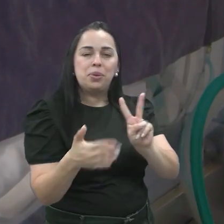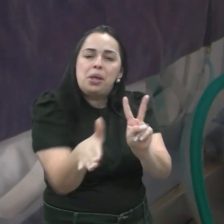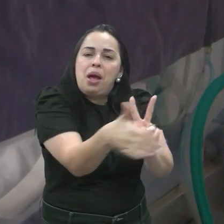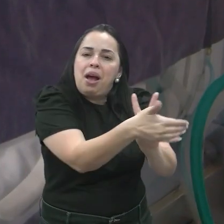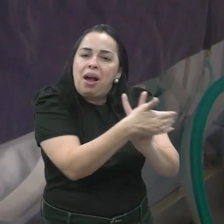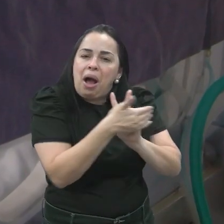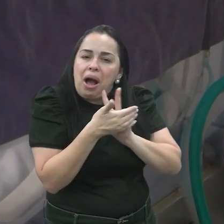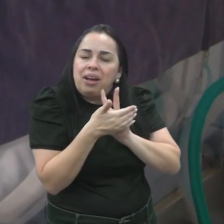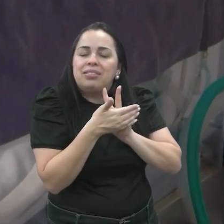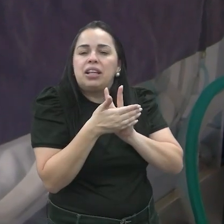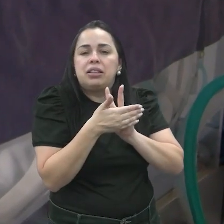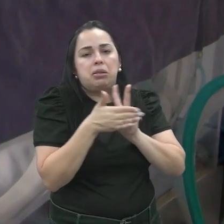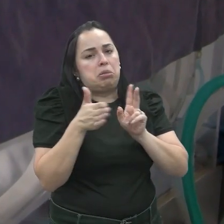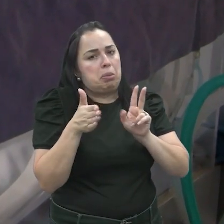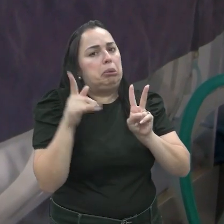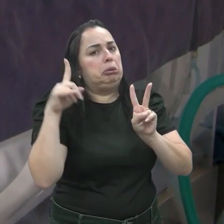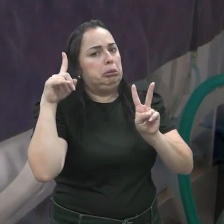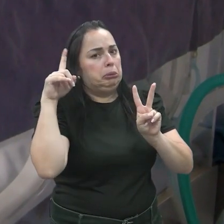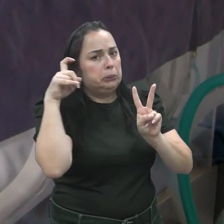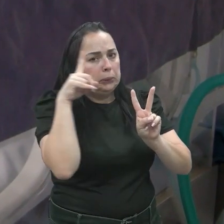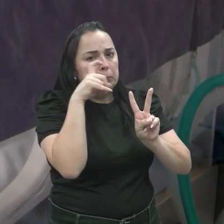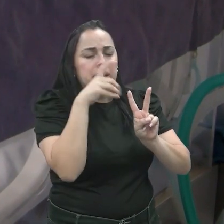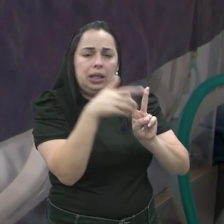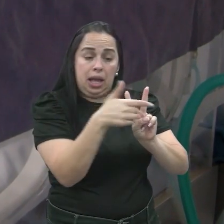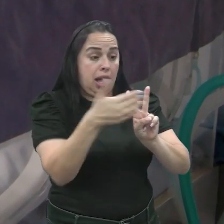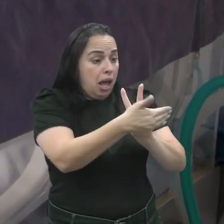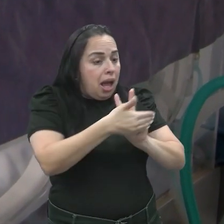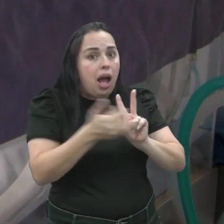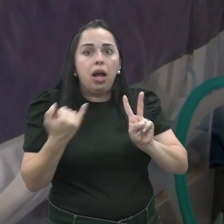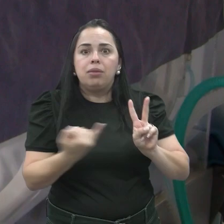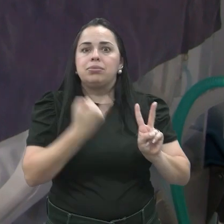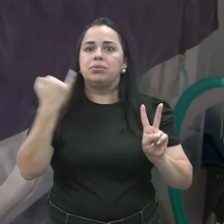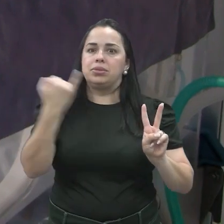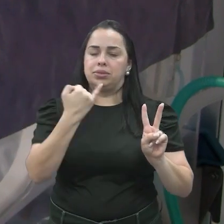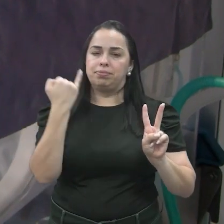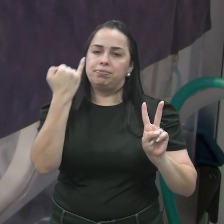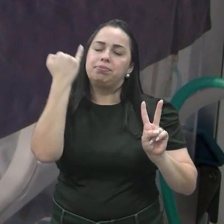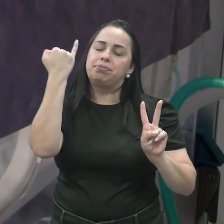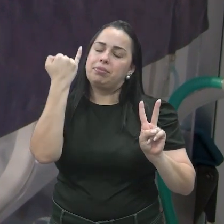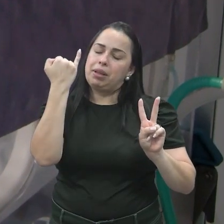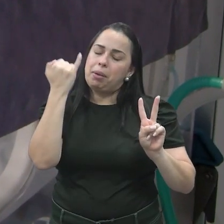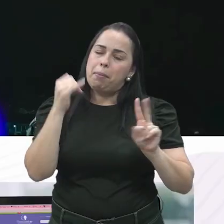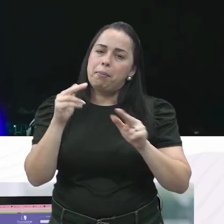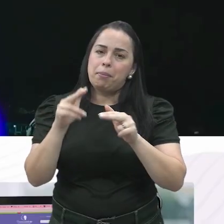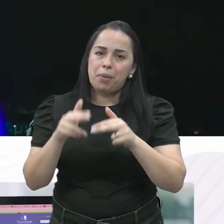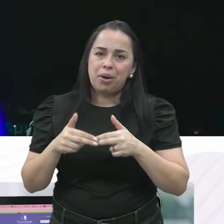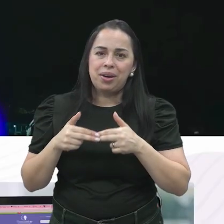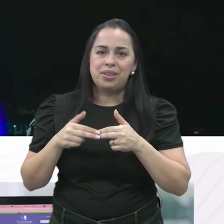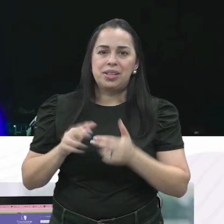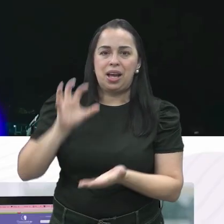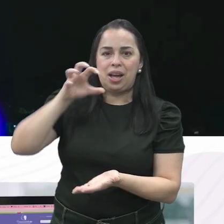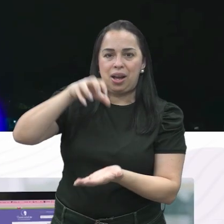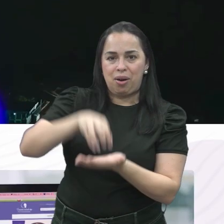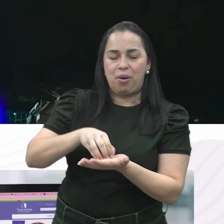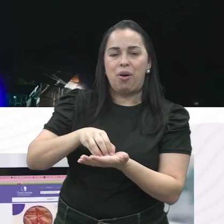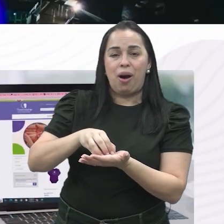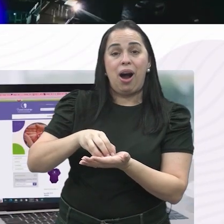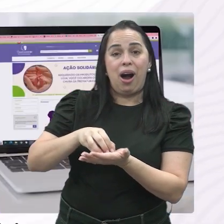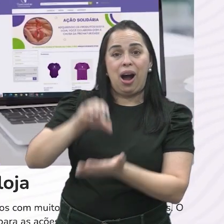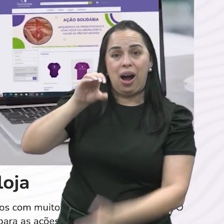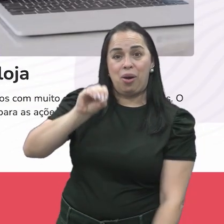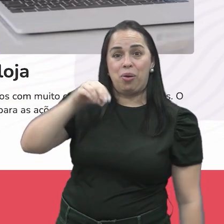acolher os pais de bebês prematuros neste momento tão difícil e delicado é importante. Reconhecendo isso, a